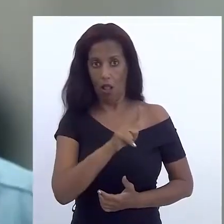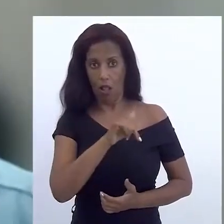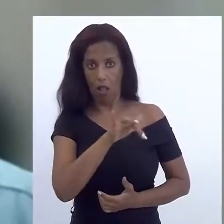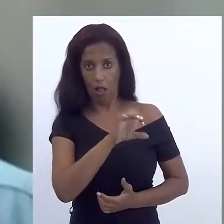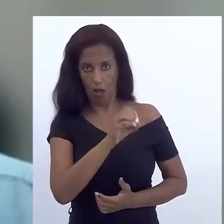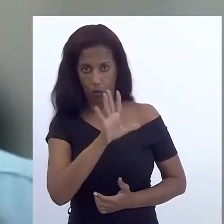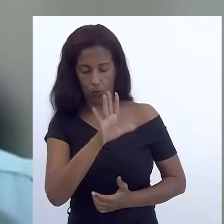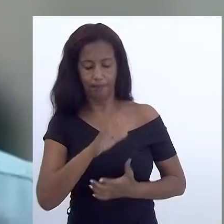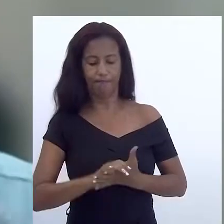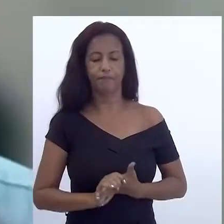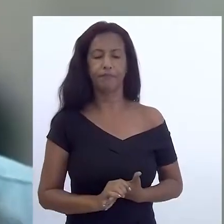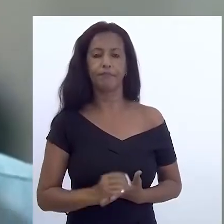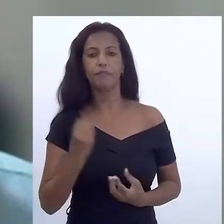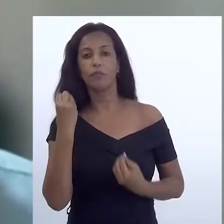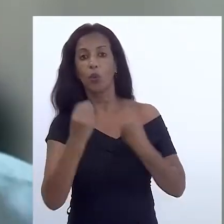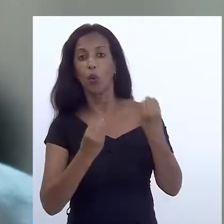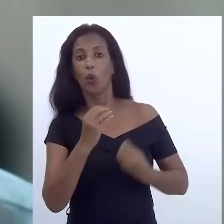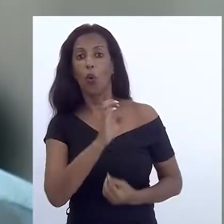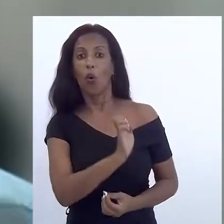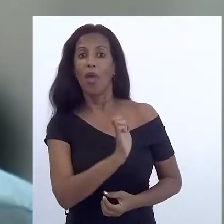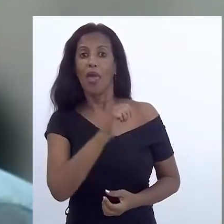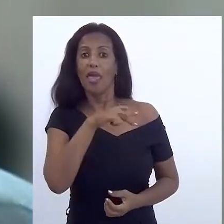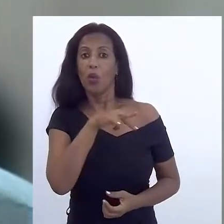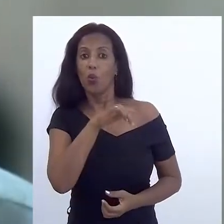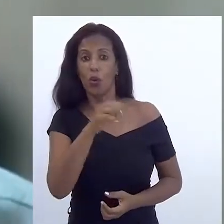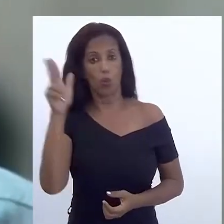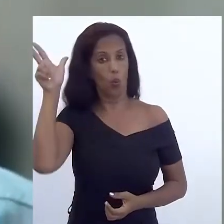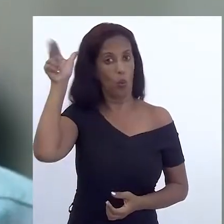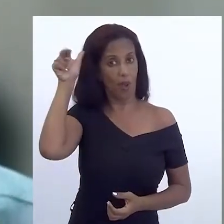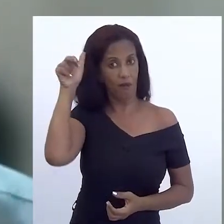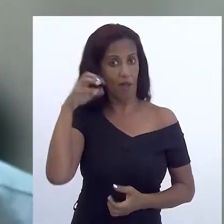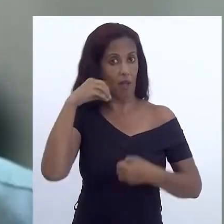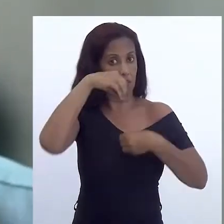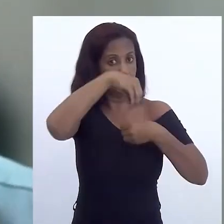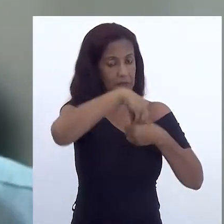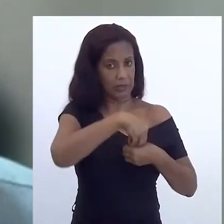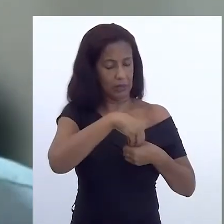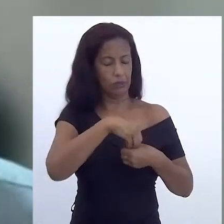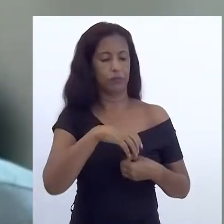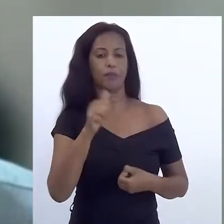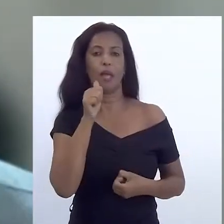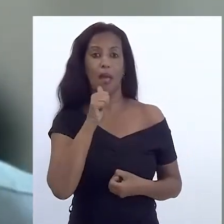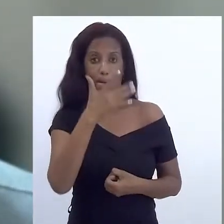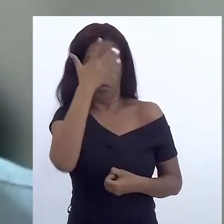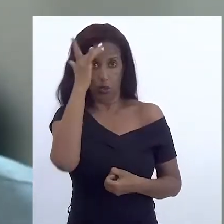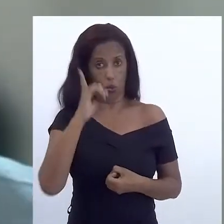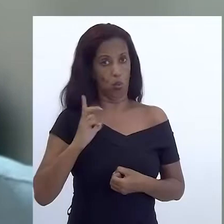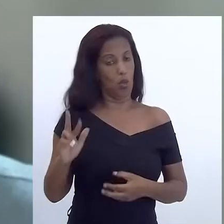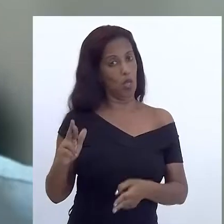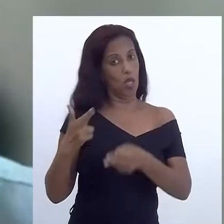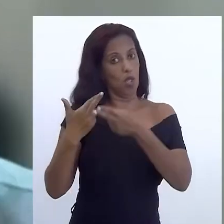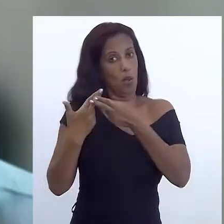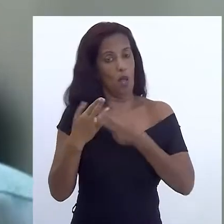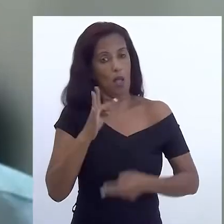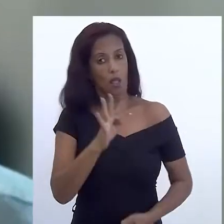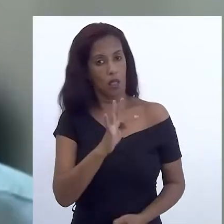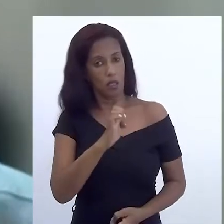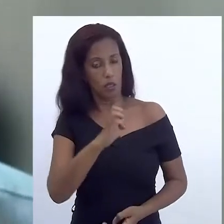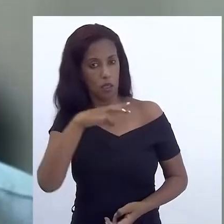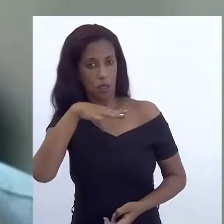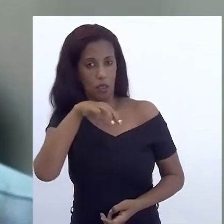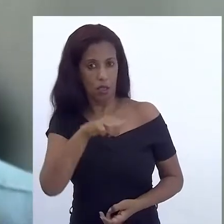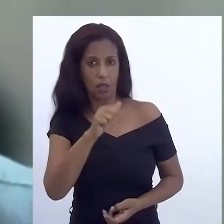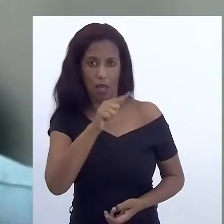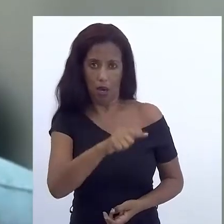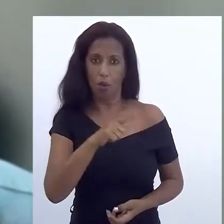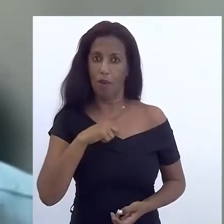dos cães. Com equinos, os pôneis que são utilizados lá. A criadora de pôneis, que é até uma belga radicada aqui no